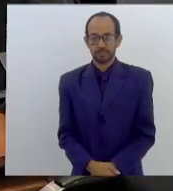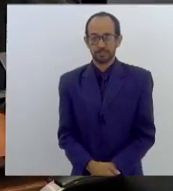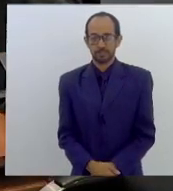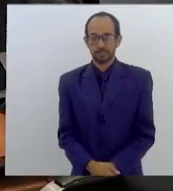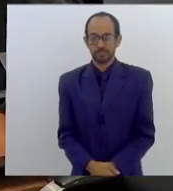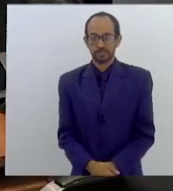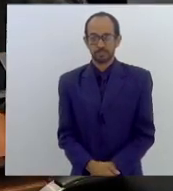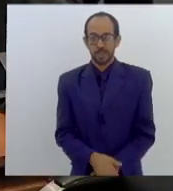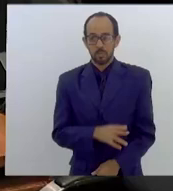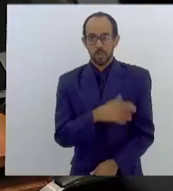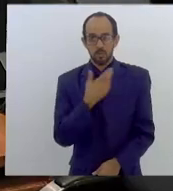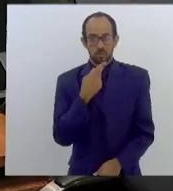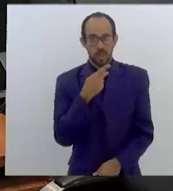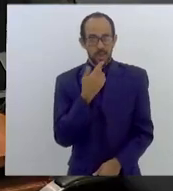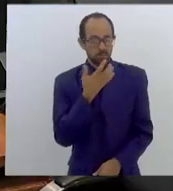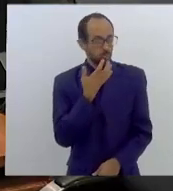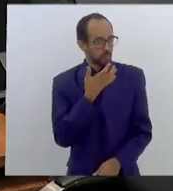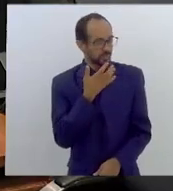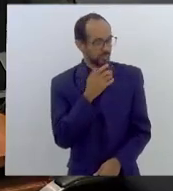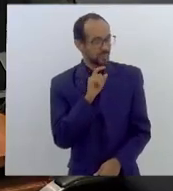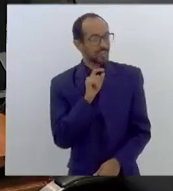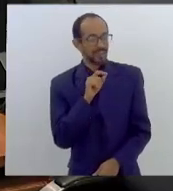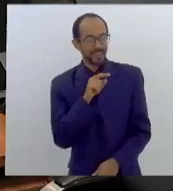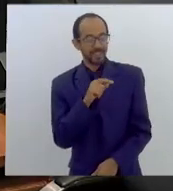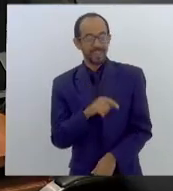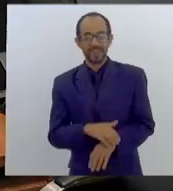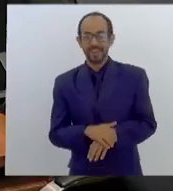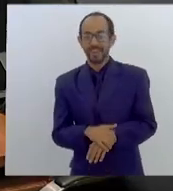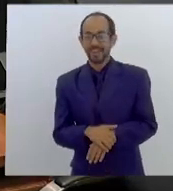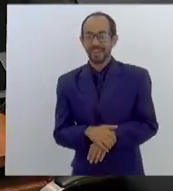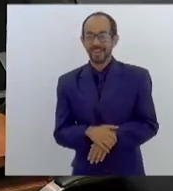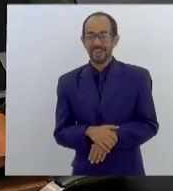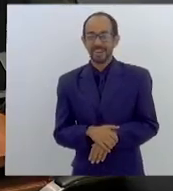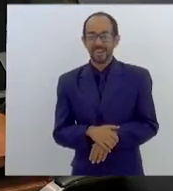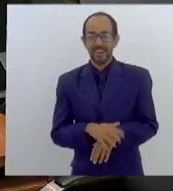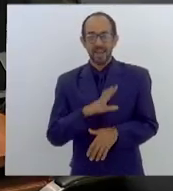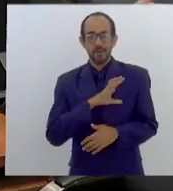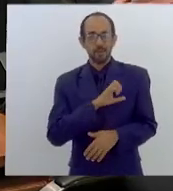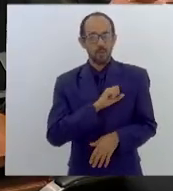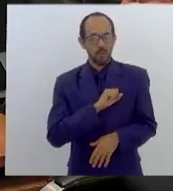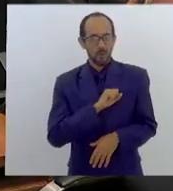Como diz a música? Como é? É o amor.